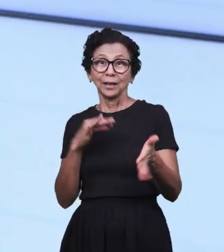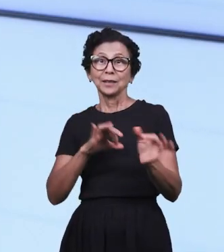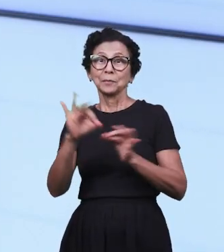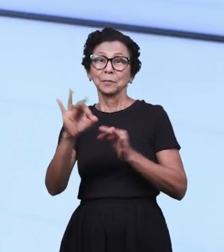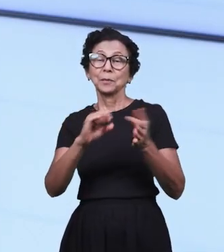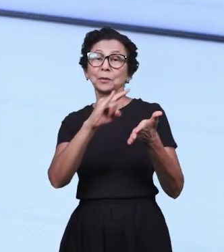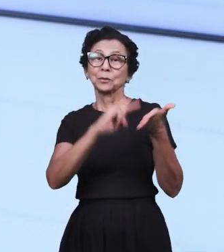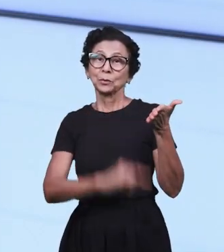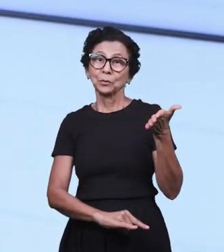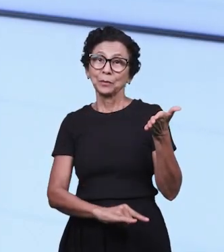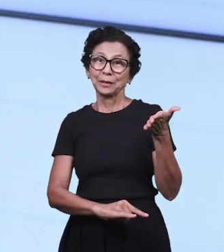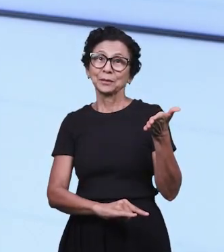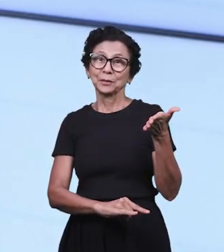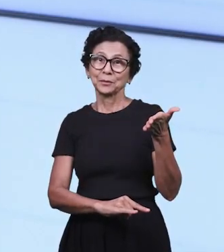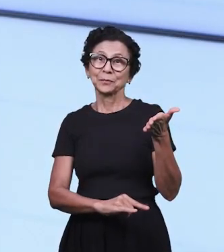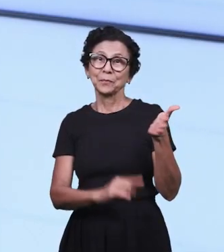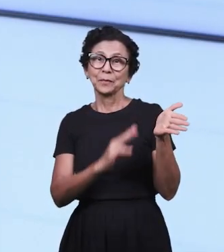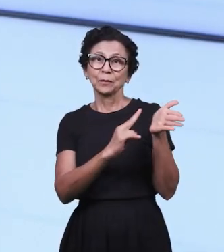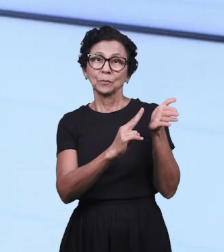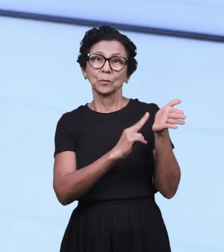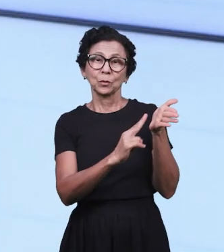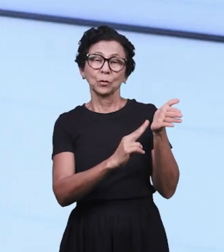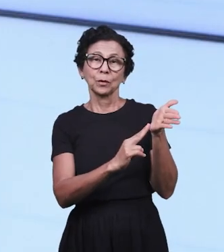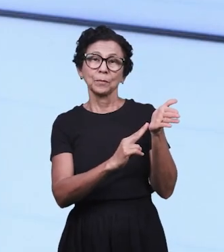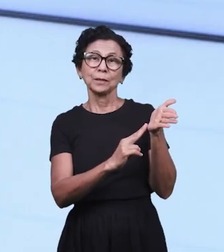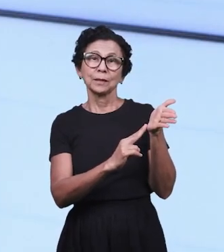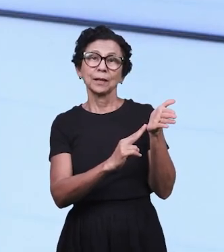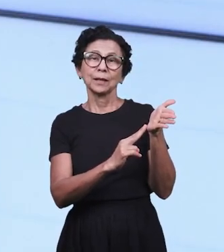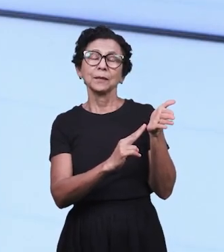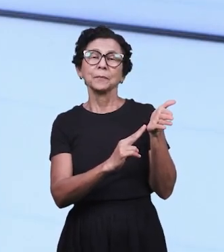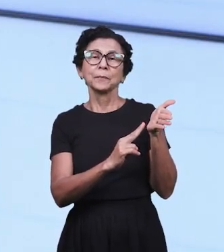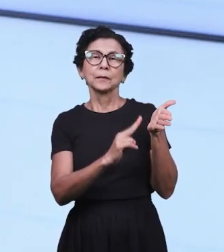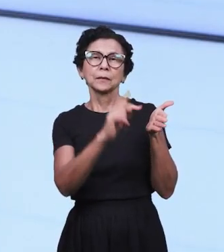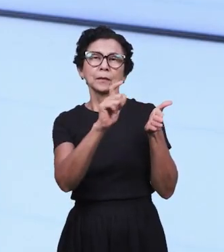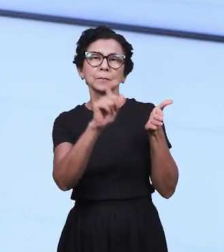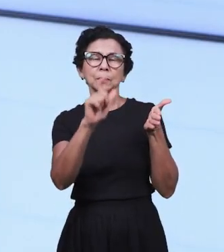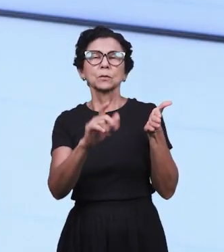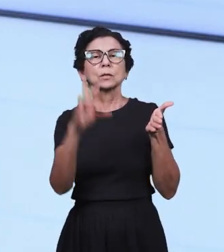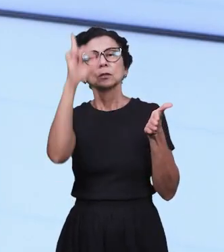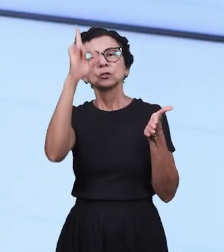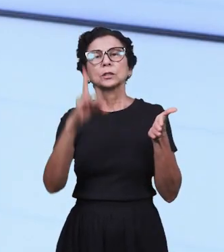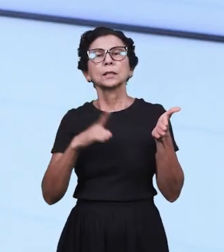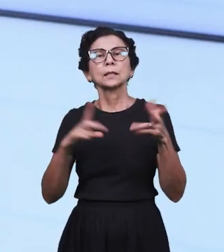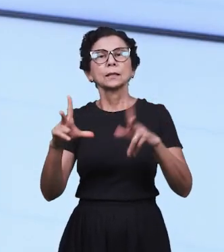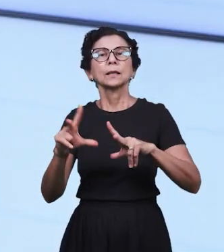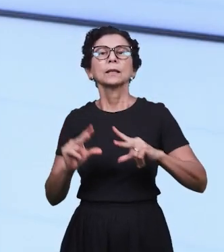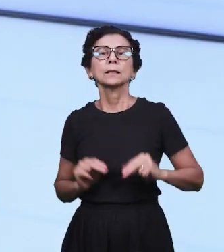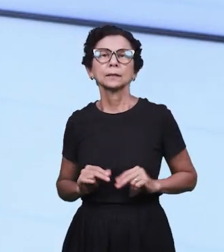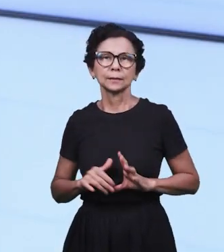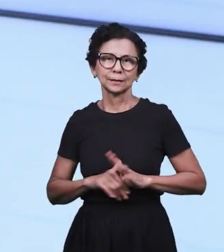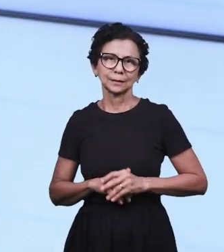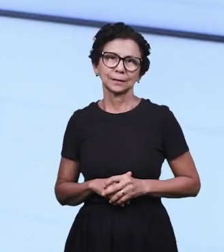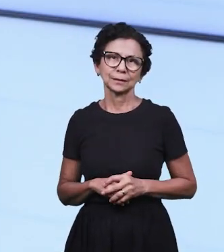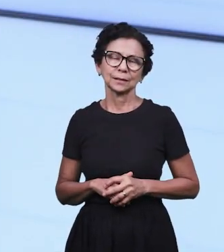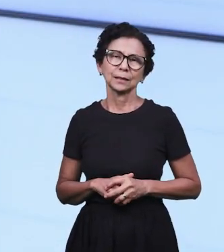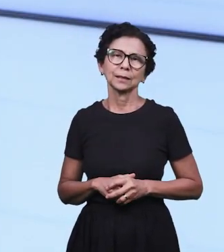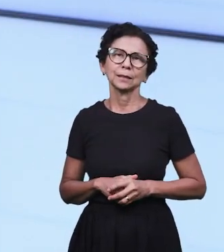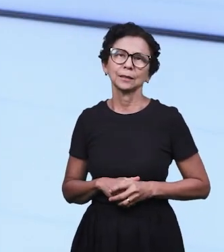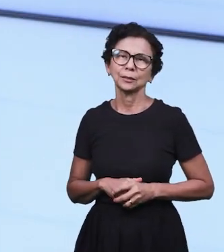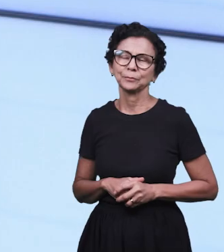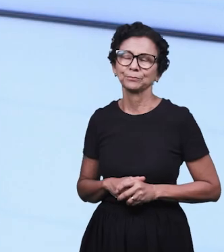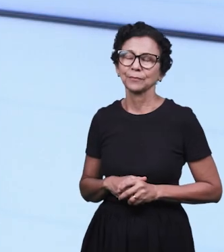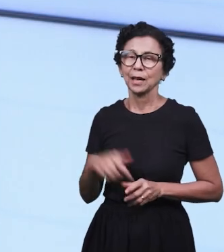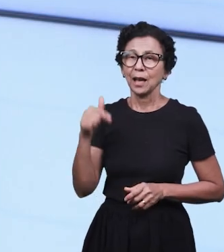Assim, interessante observar que o Brasil ele ainda não tem assim, essa cultura do testamento.